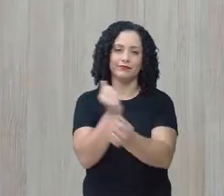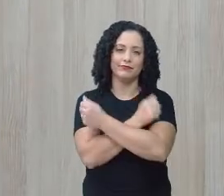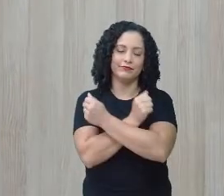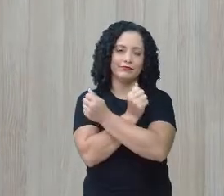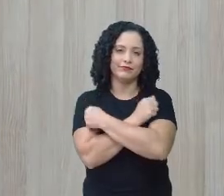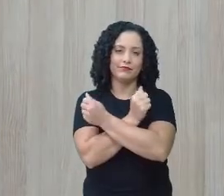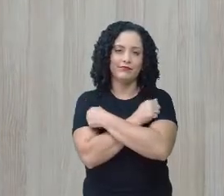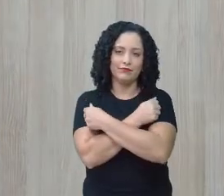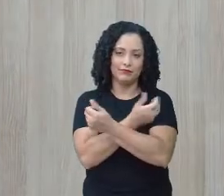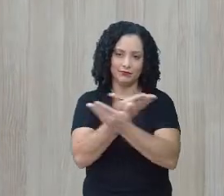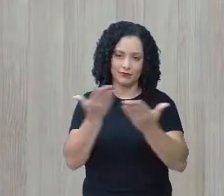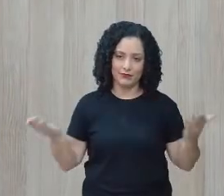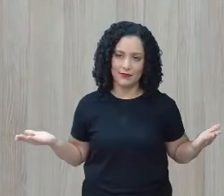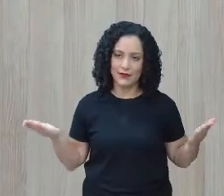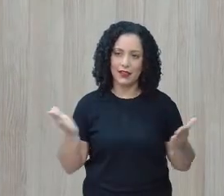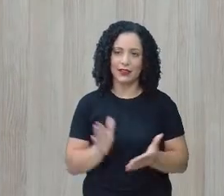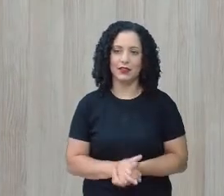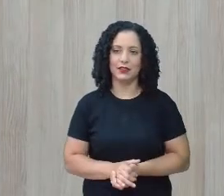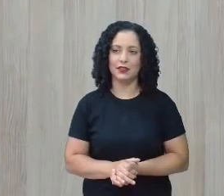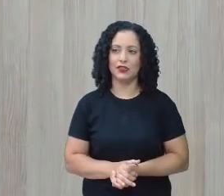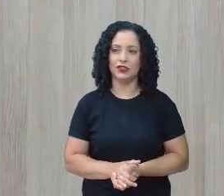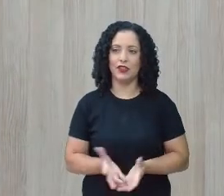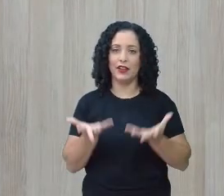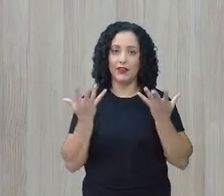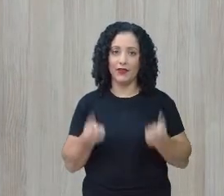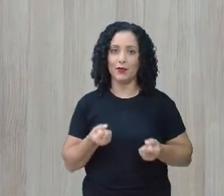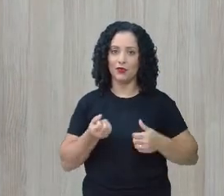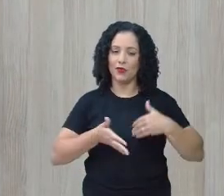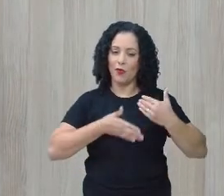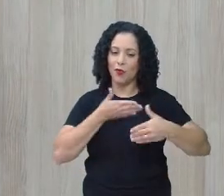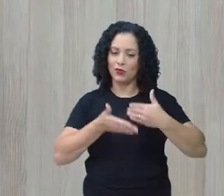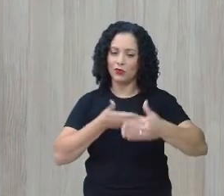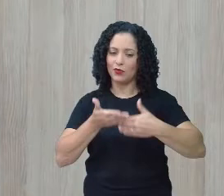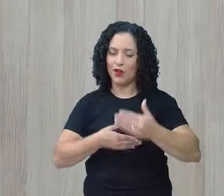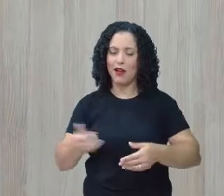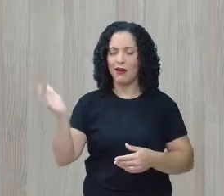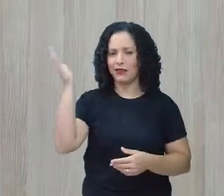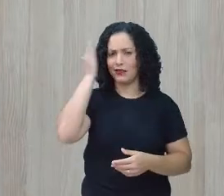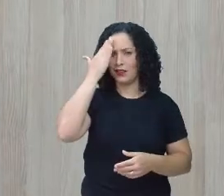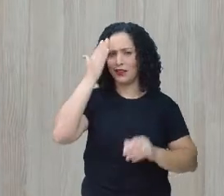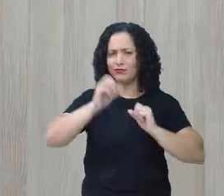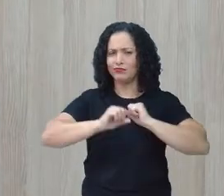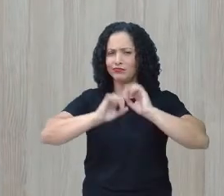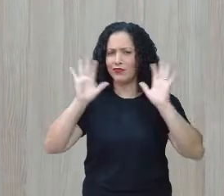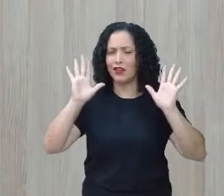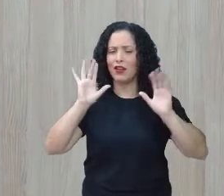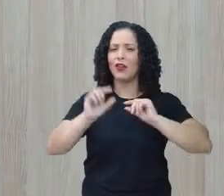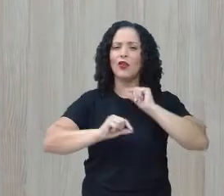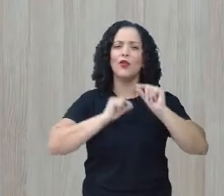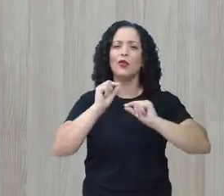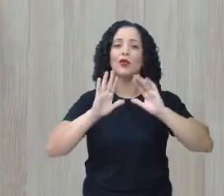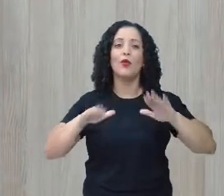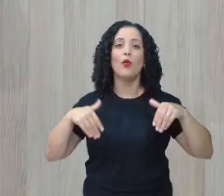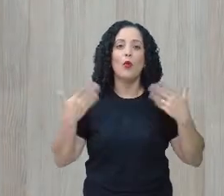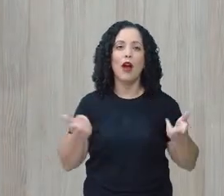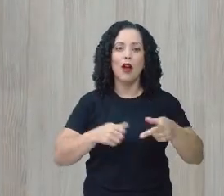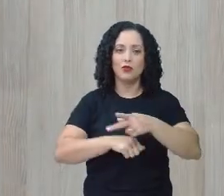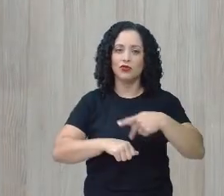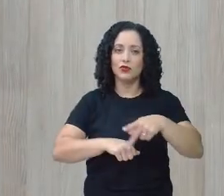para todo mundo, né? E vamos dar continuidade tentando entender agora quais foram os países, né,